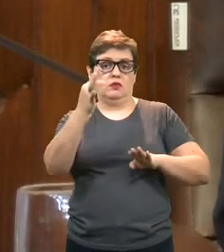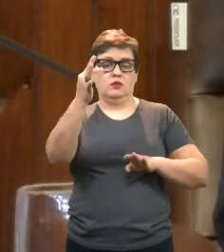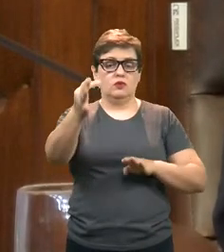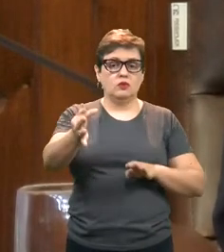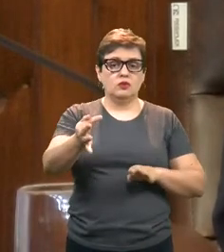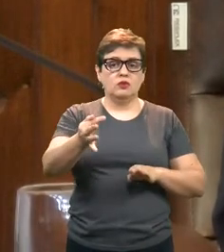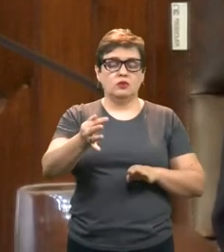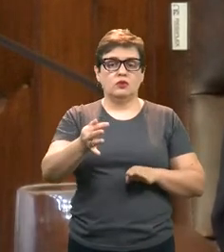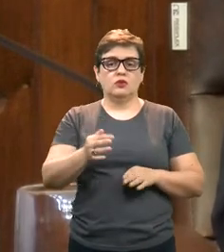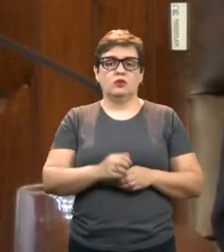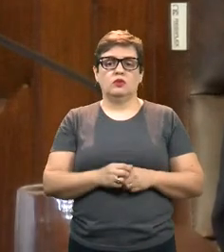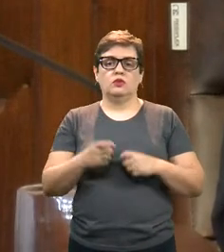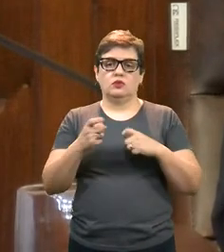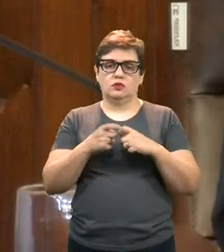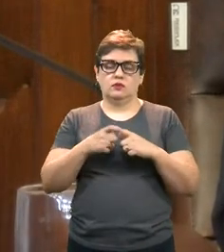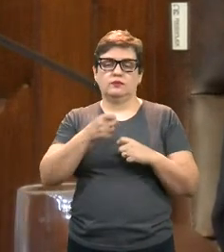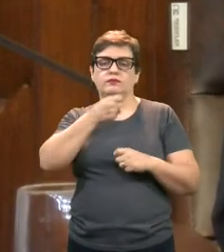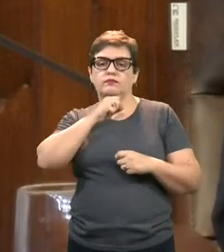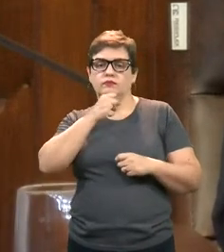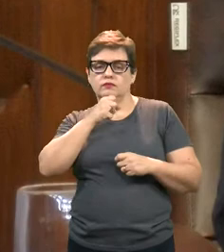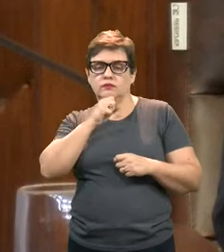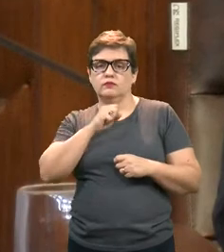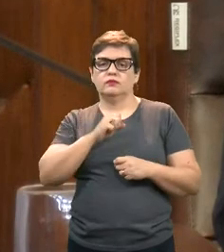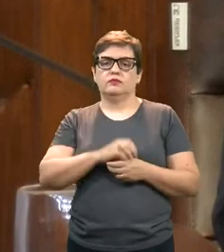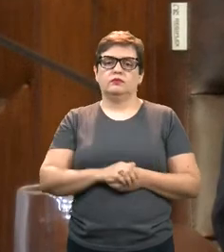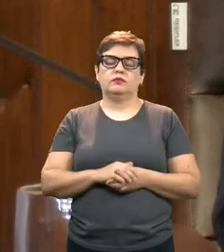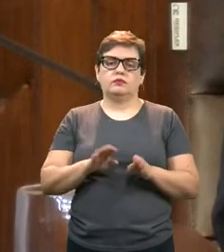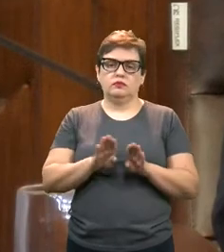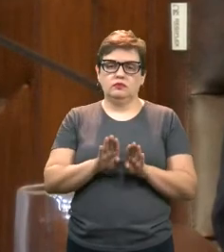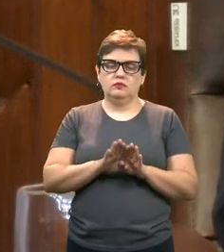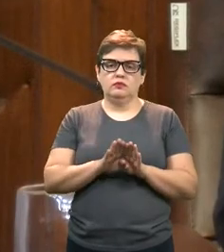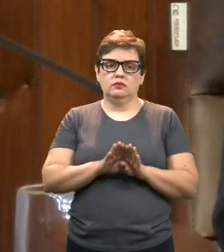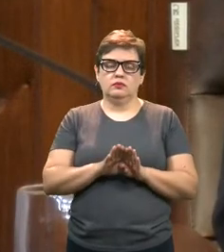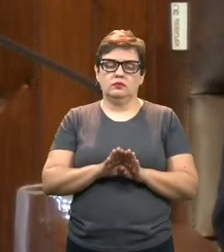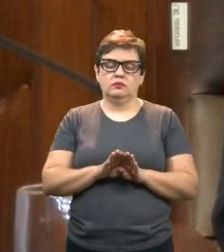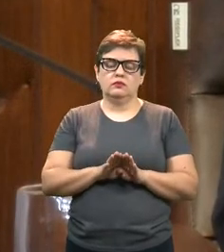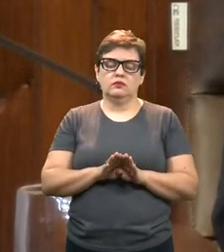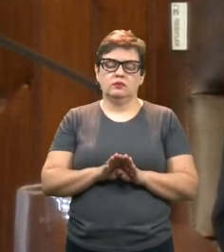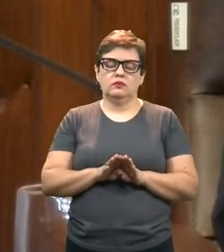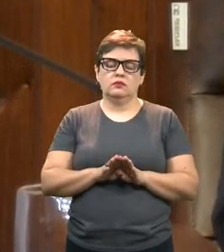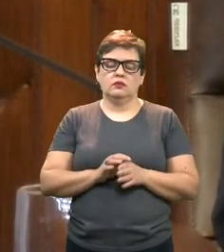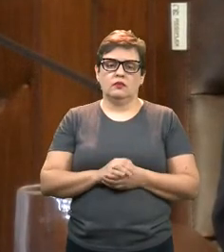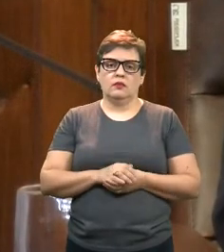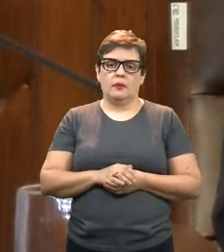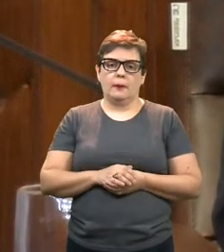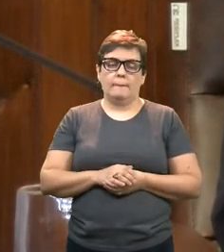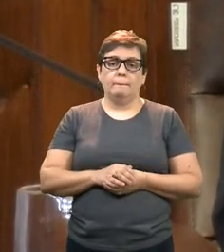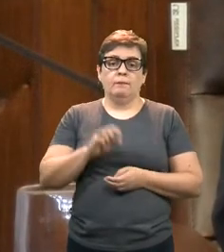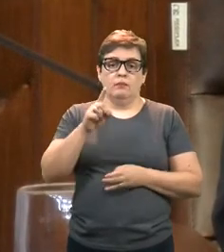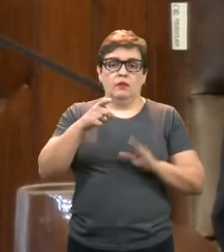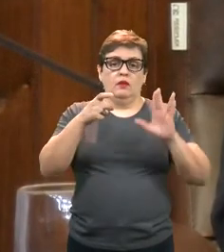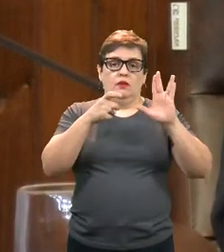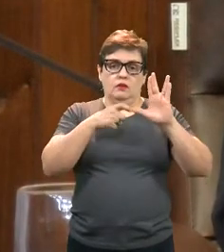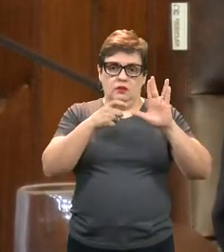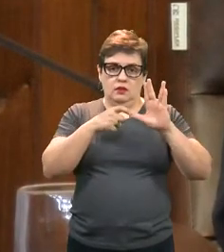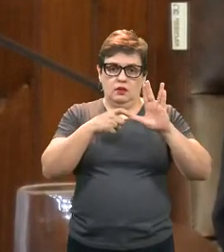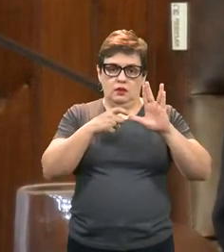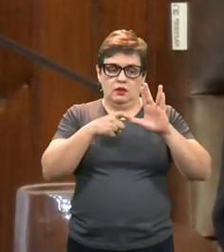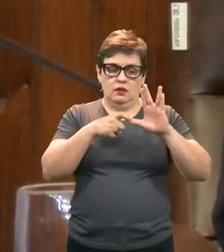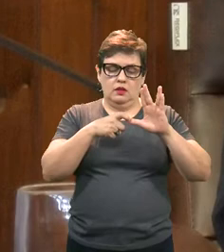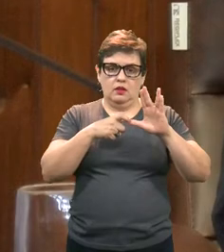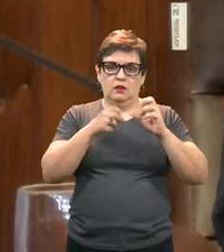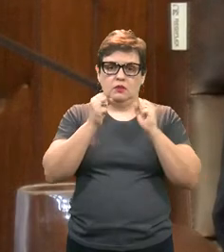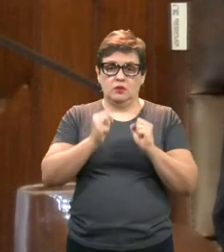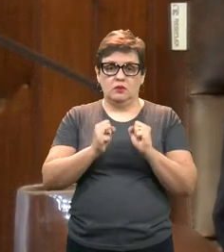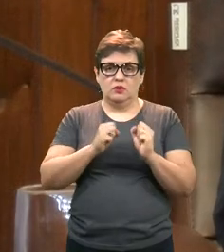da cannabis. A cannabis é um remédio, é uma commodity que pode mudar a economia no